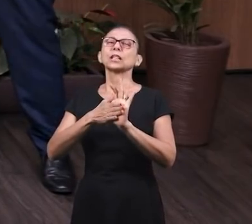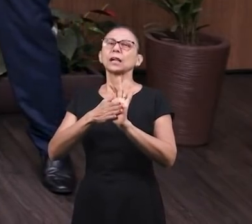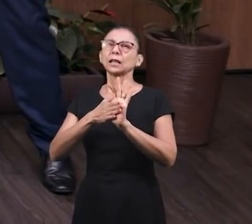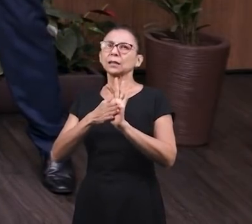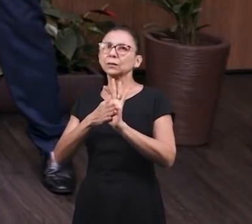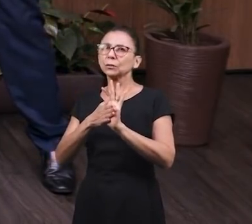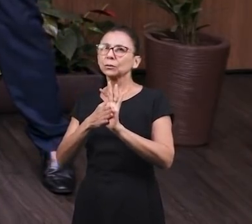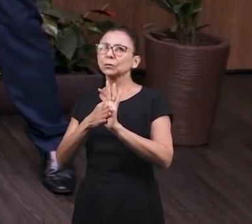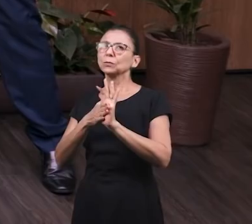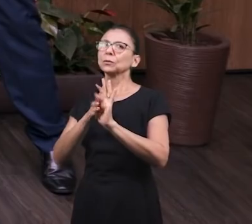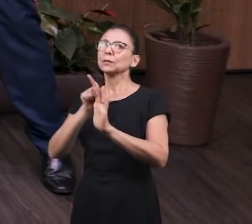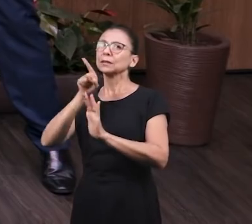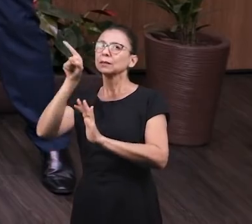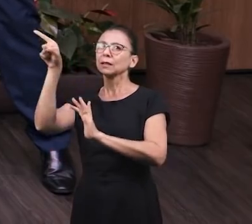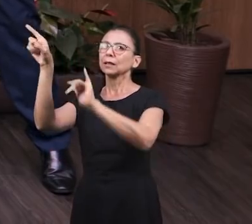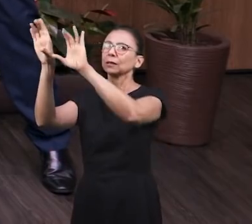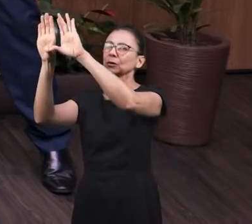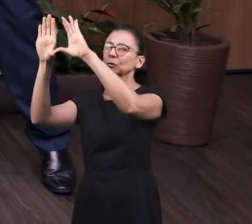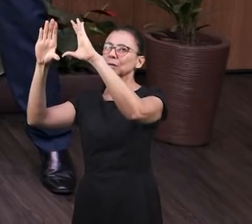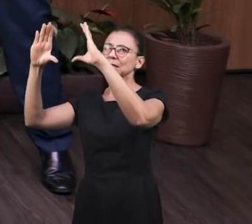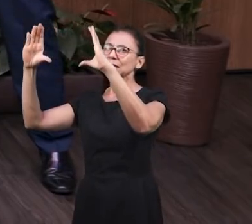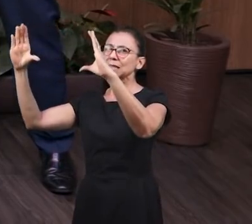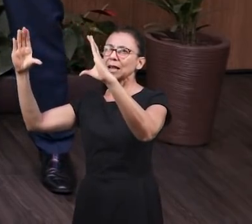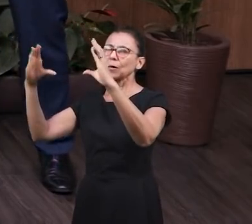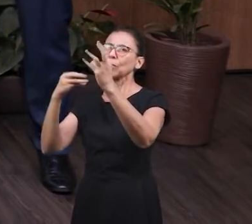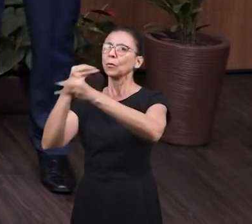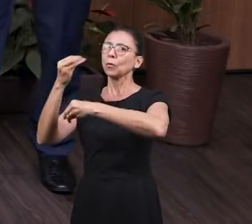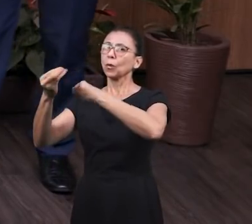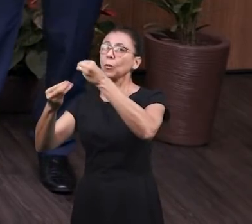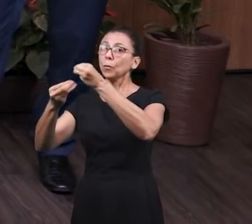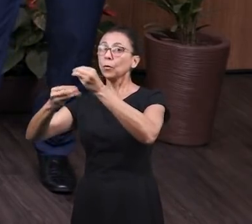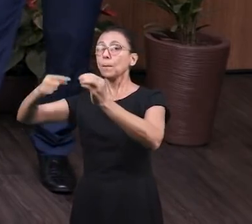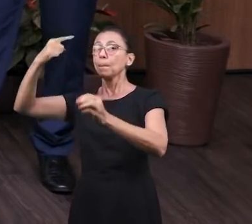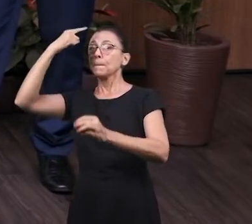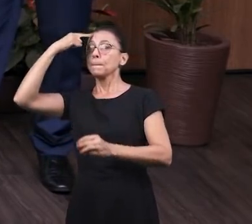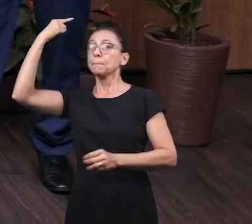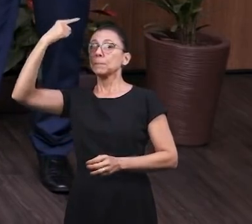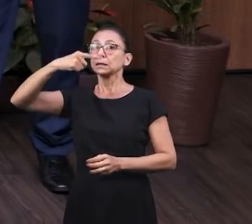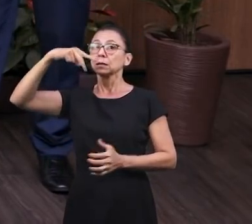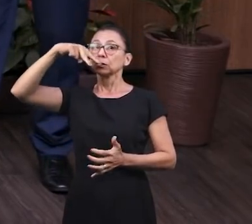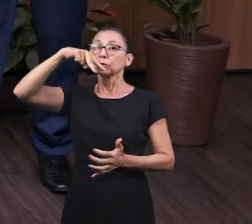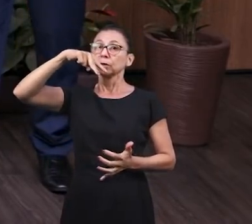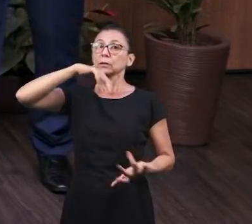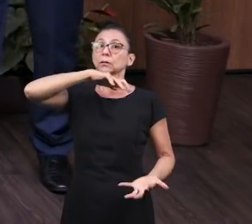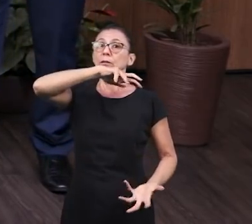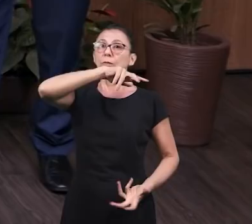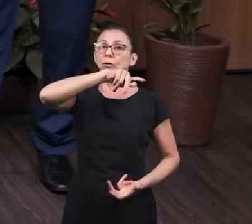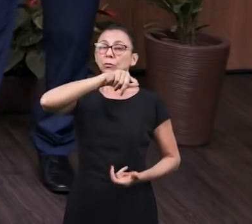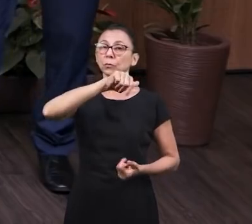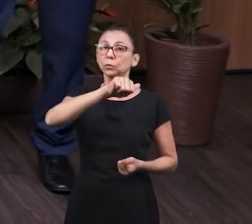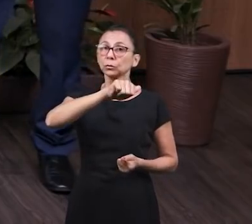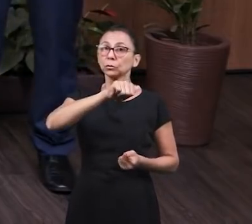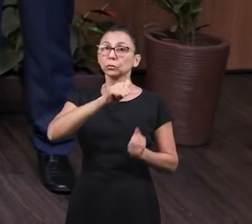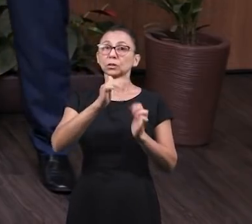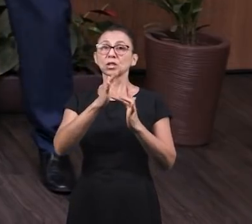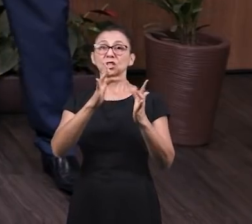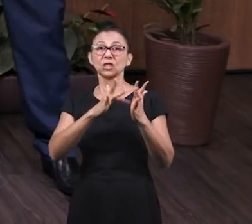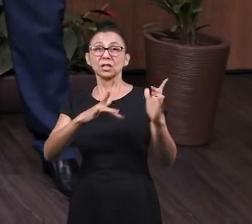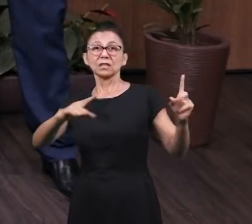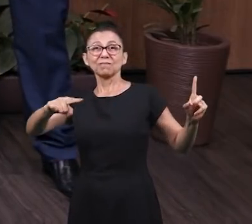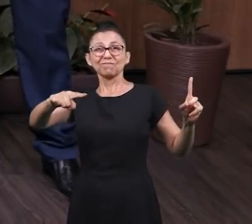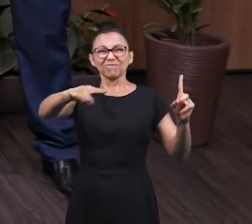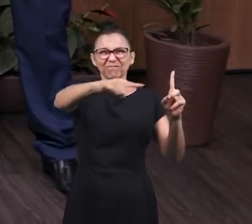da glória, o Senhor Jesus foi enviado. Para quê? Pela sua morte, quer dizer,